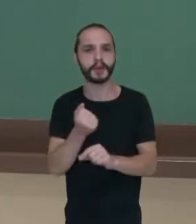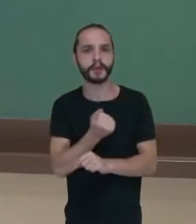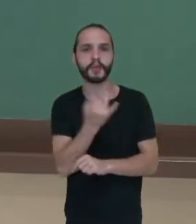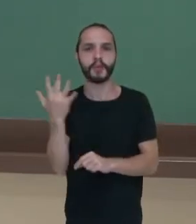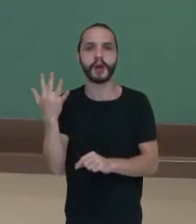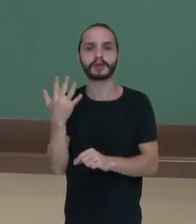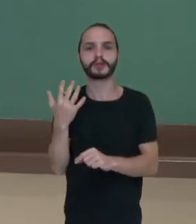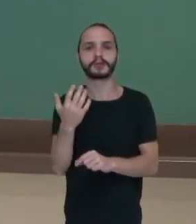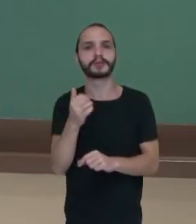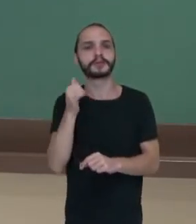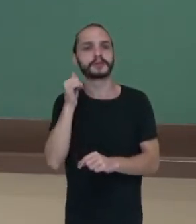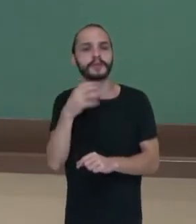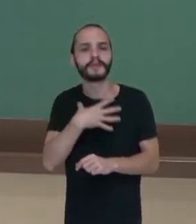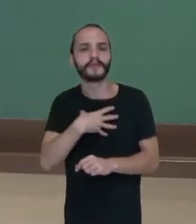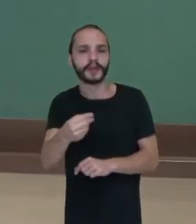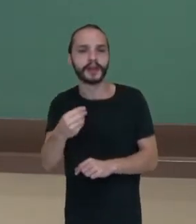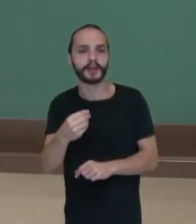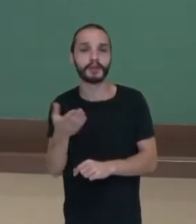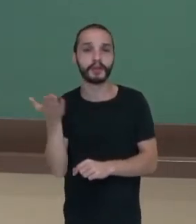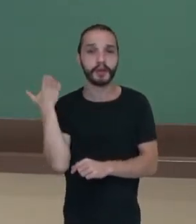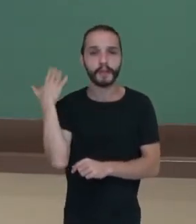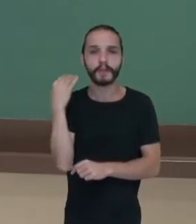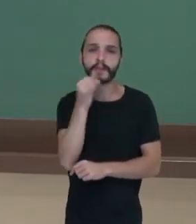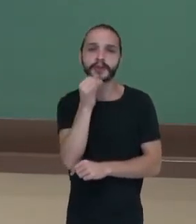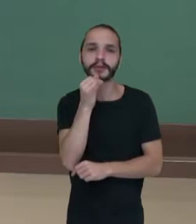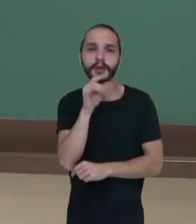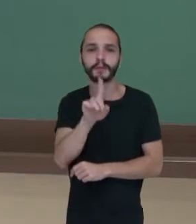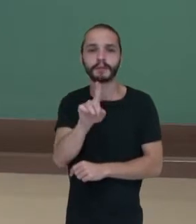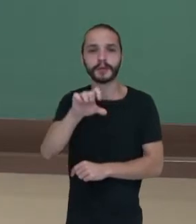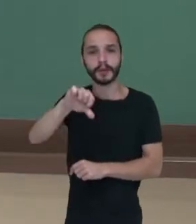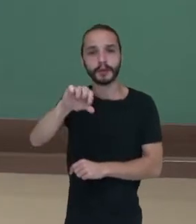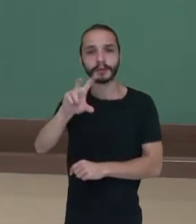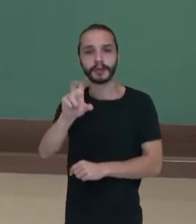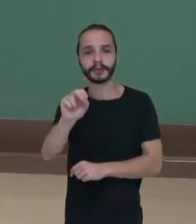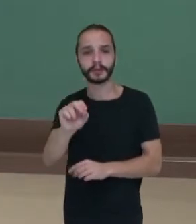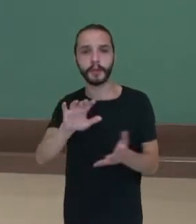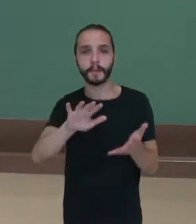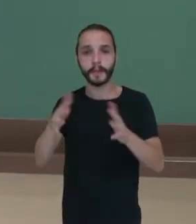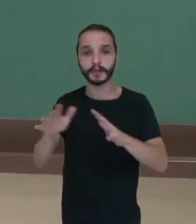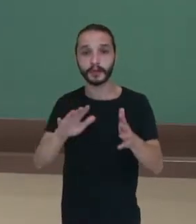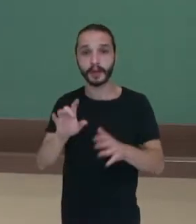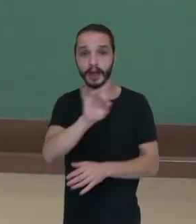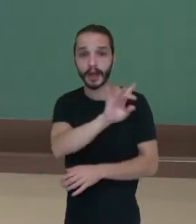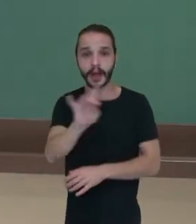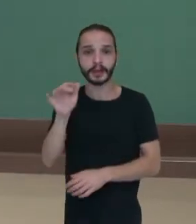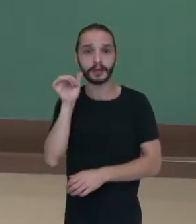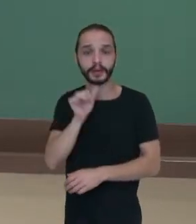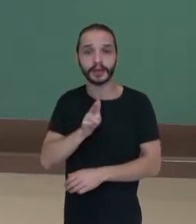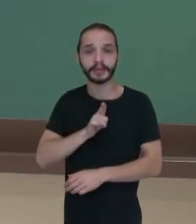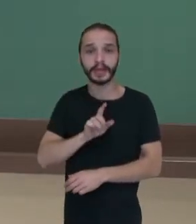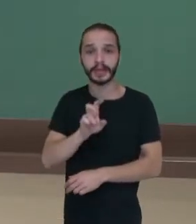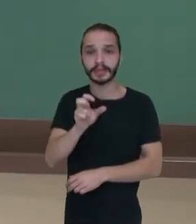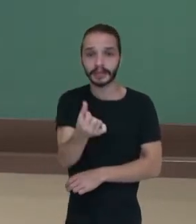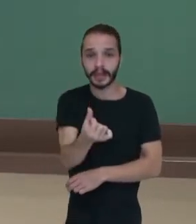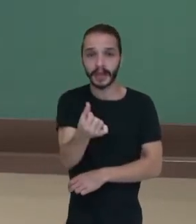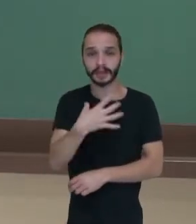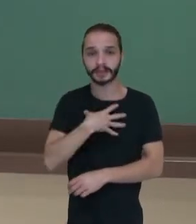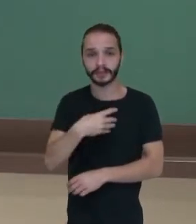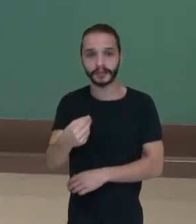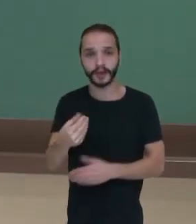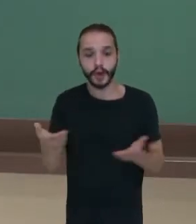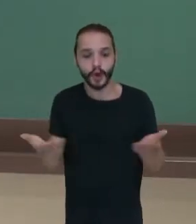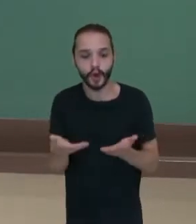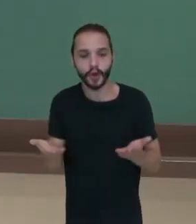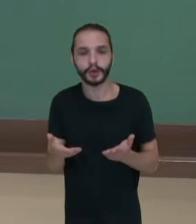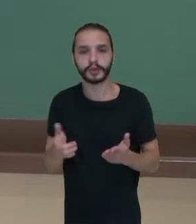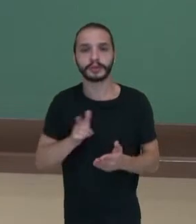filhos por mulher, que lá na década de 50 era de, em média, 6 filhos, na atualidade a gente tem ali menos